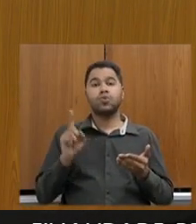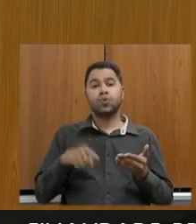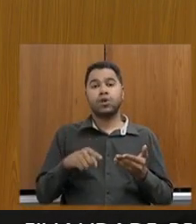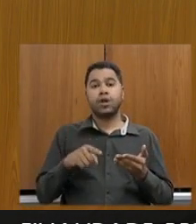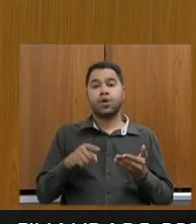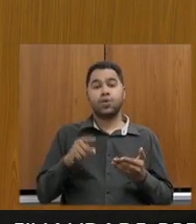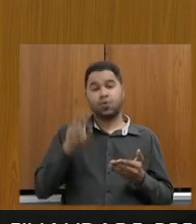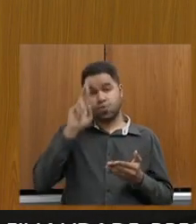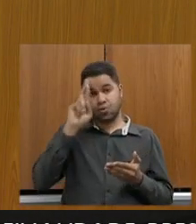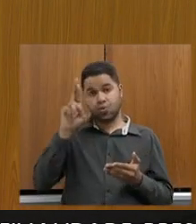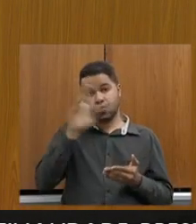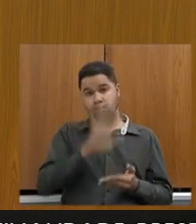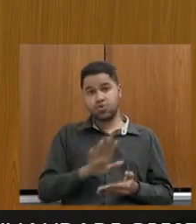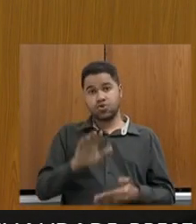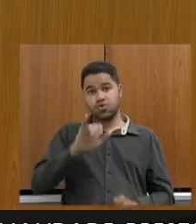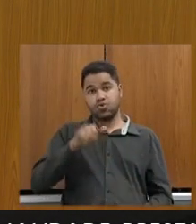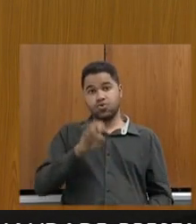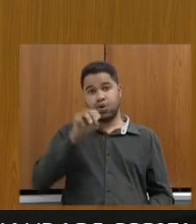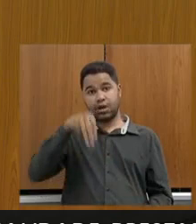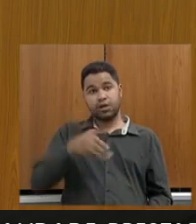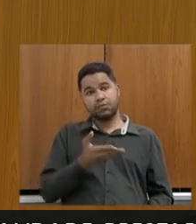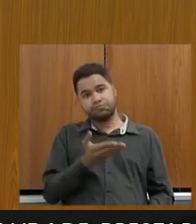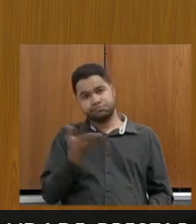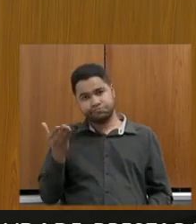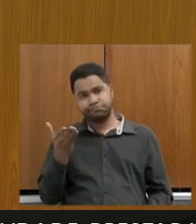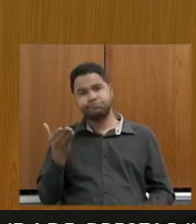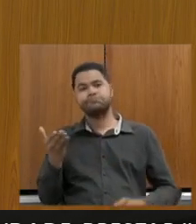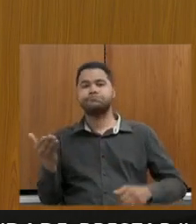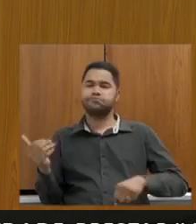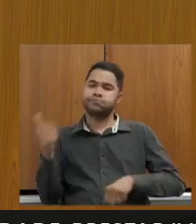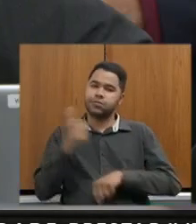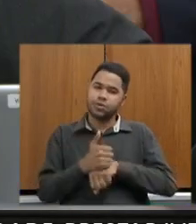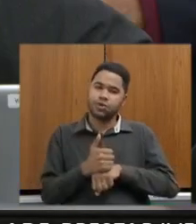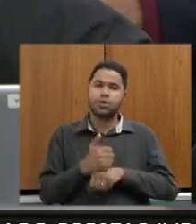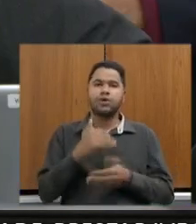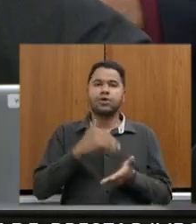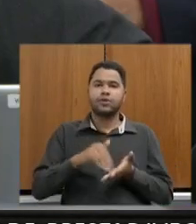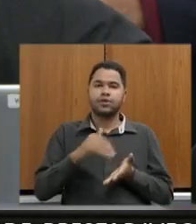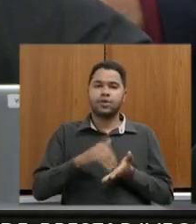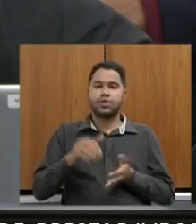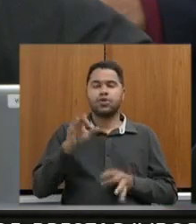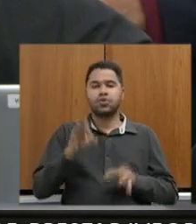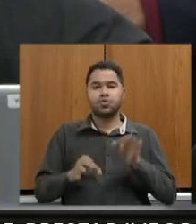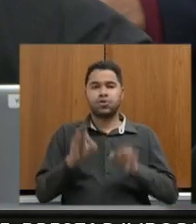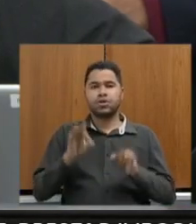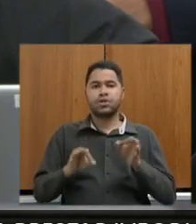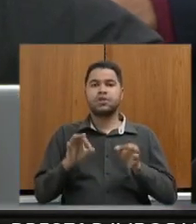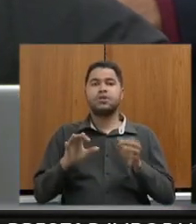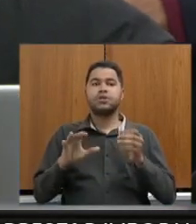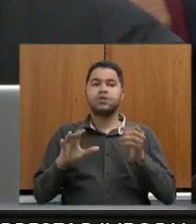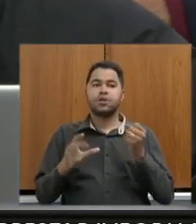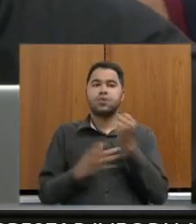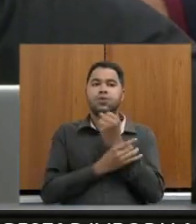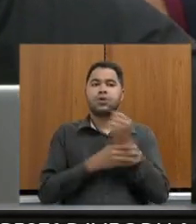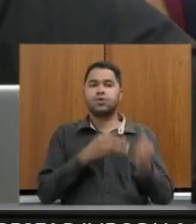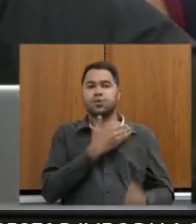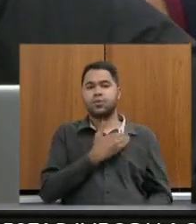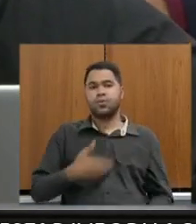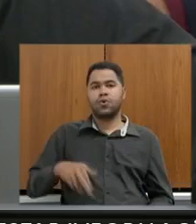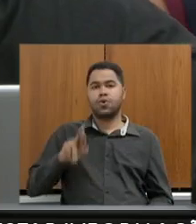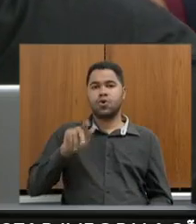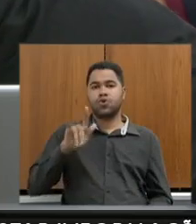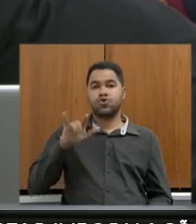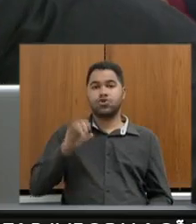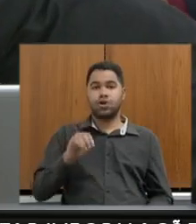Francisco Neto e Silva possa se retirar e para a entrada do secretário de justiça e Segurança Pública Dr Rogério